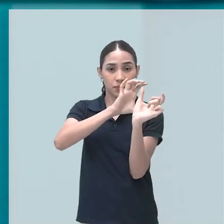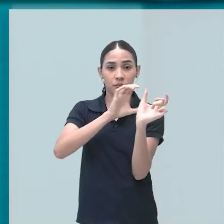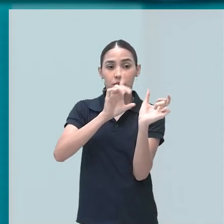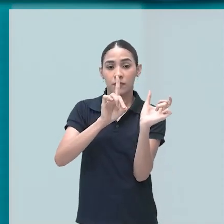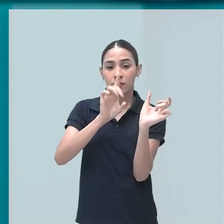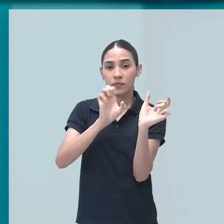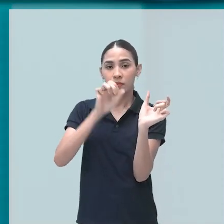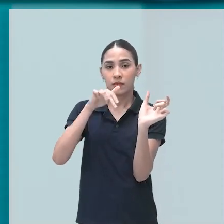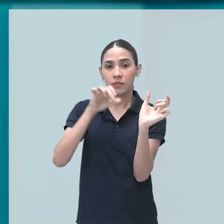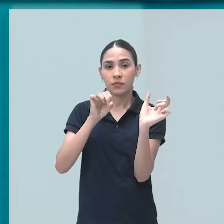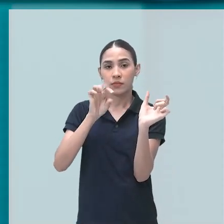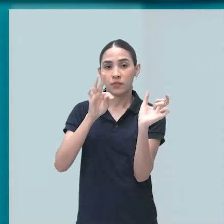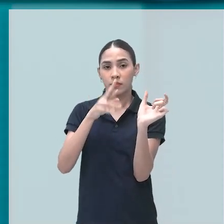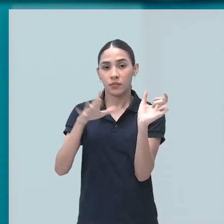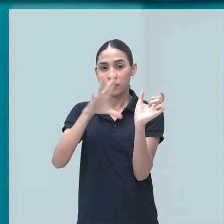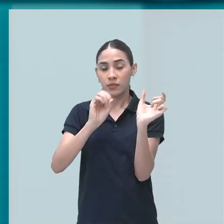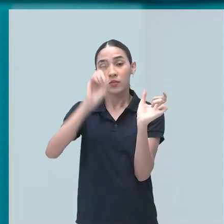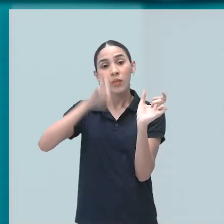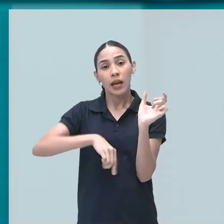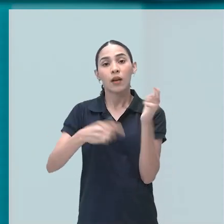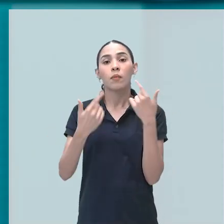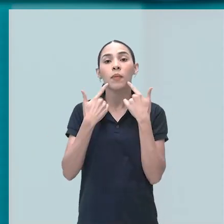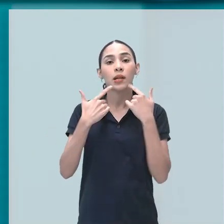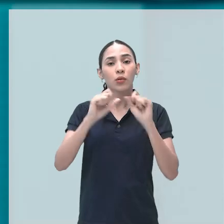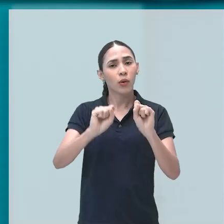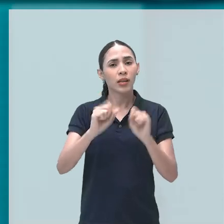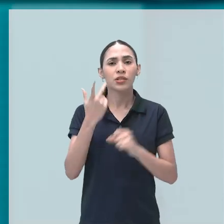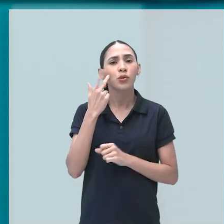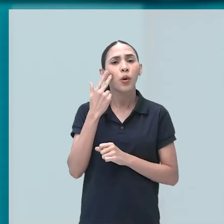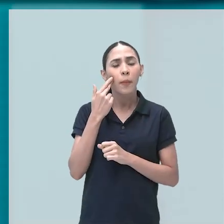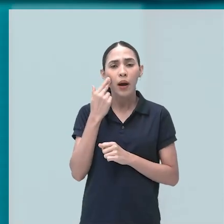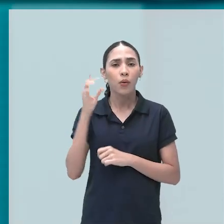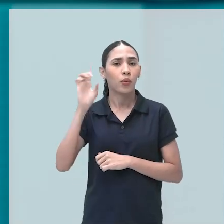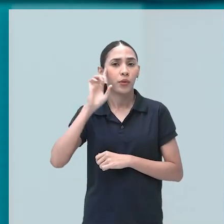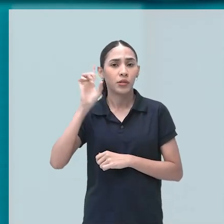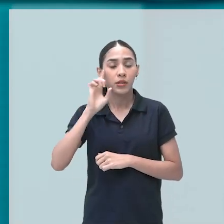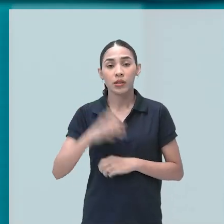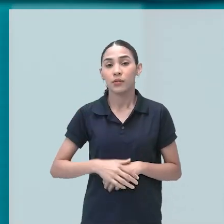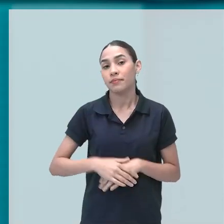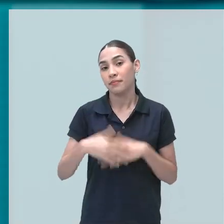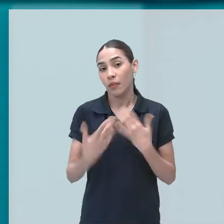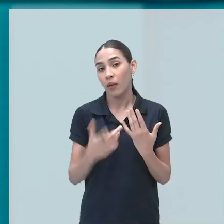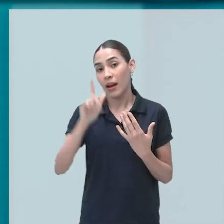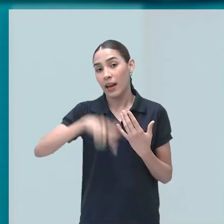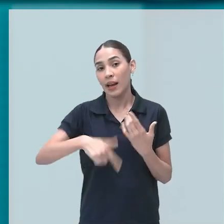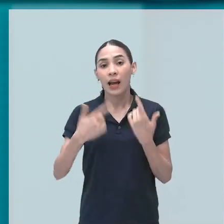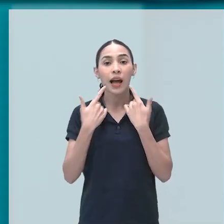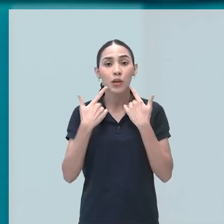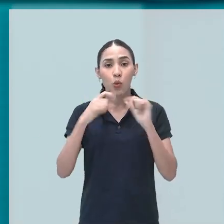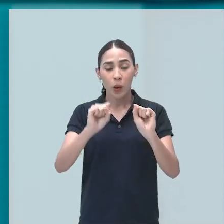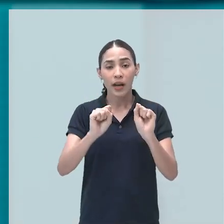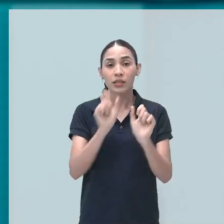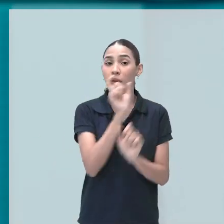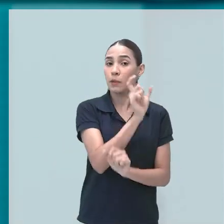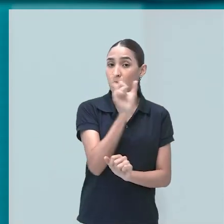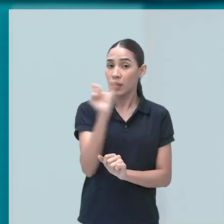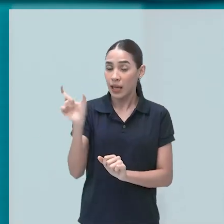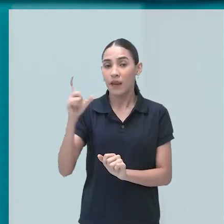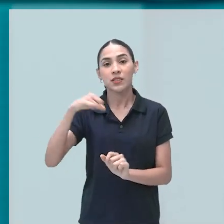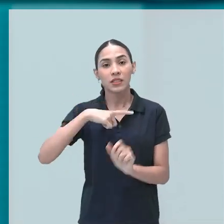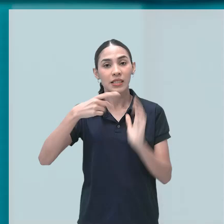estamos falando de uma linguagem que é a comum do cotidiano. É aquela em que as palavras têm